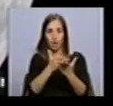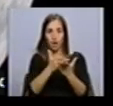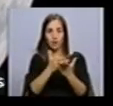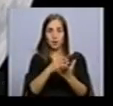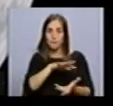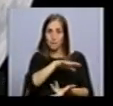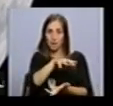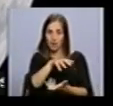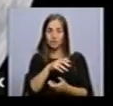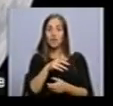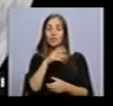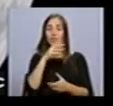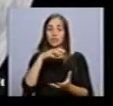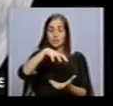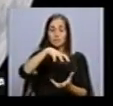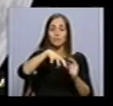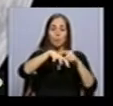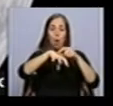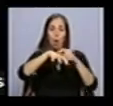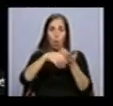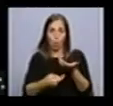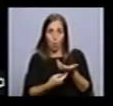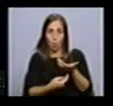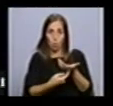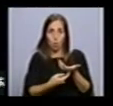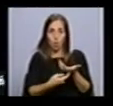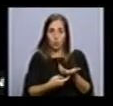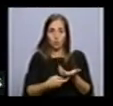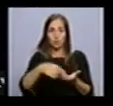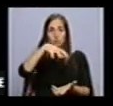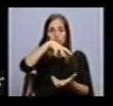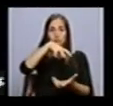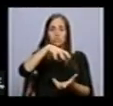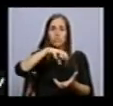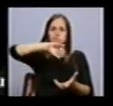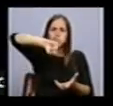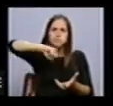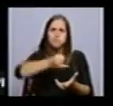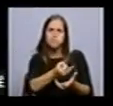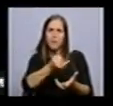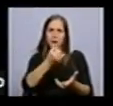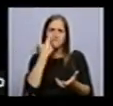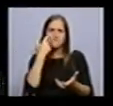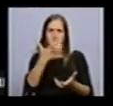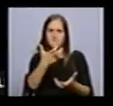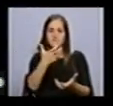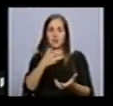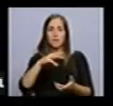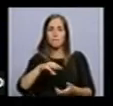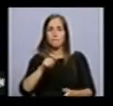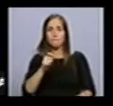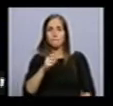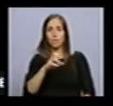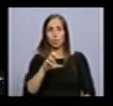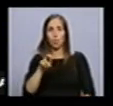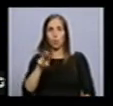regiões dos polos de Mercúrio e, sobretudo, em grandes crateras, e como Mercúrio não tem propriamente uma grande